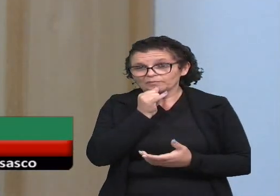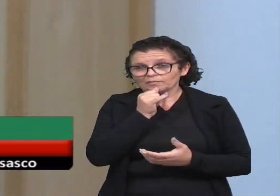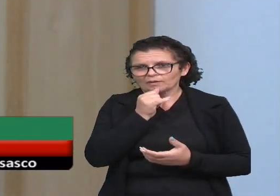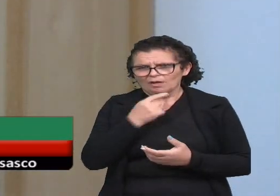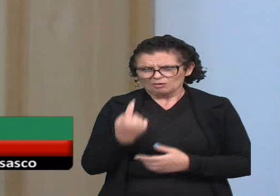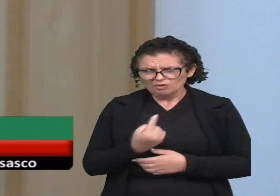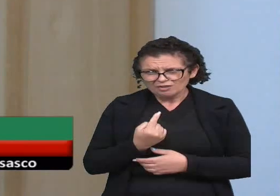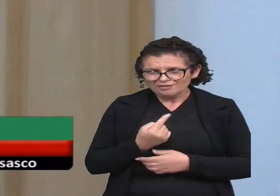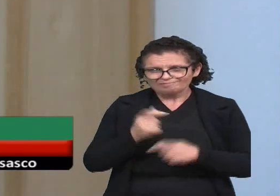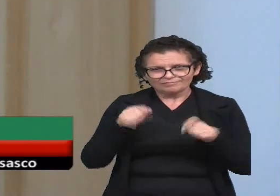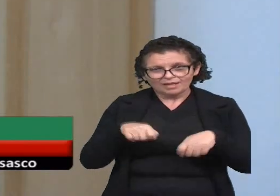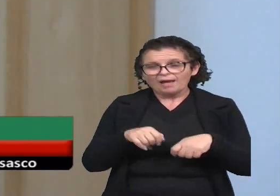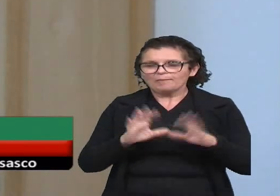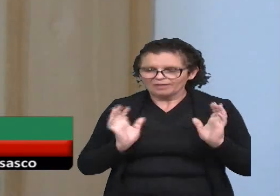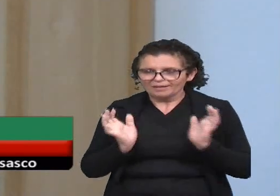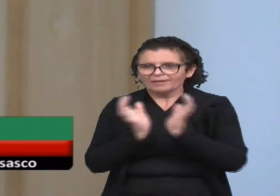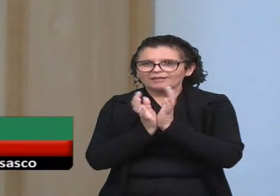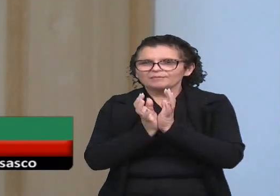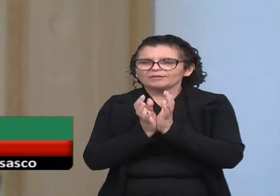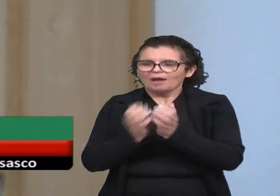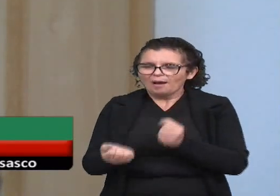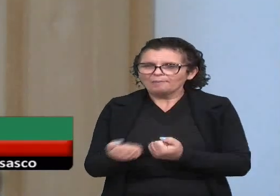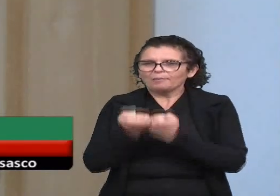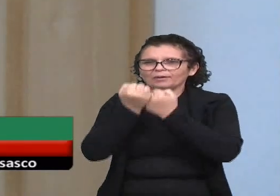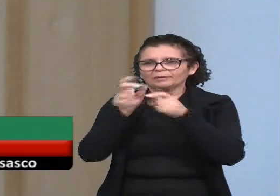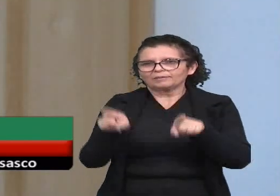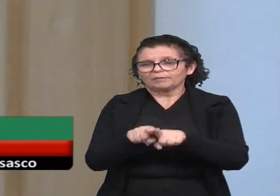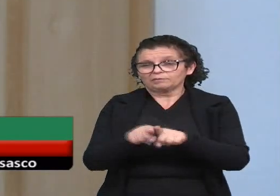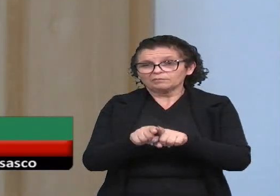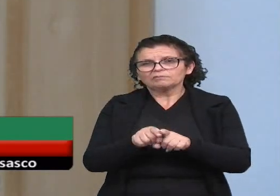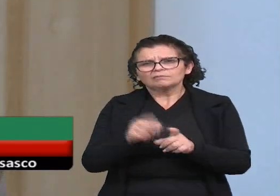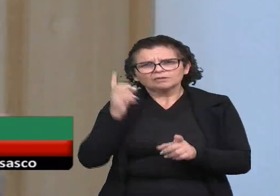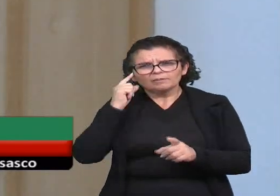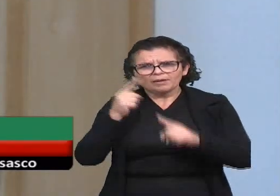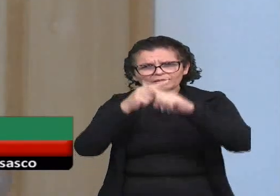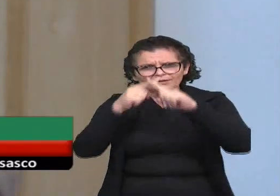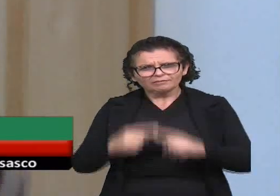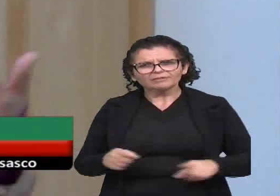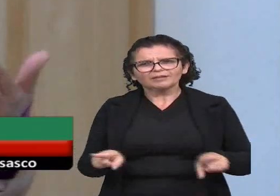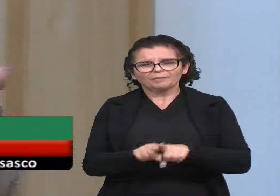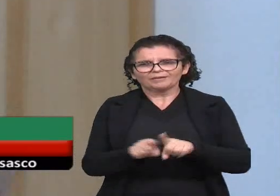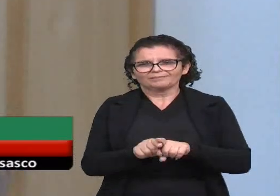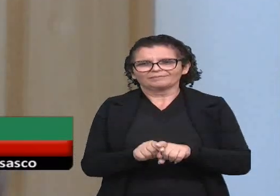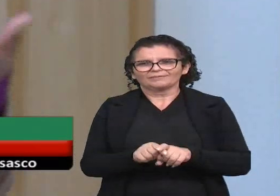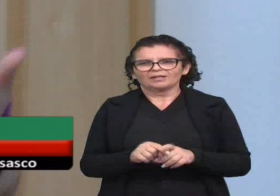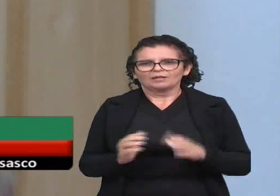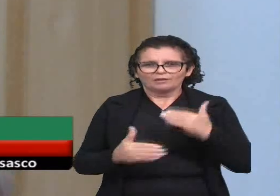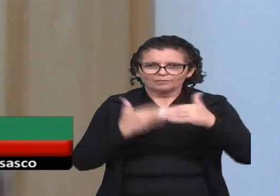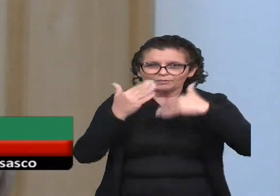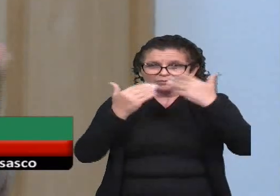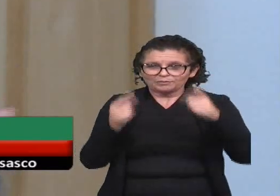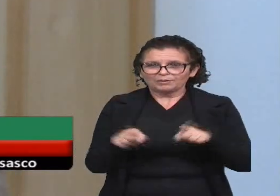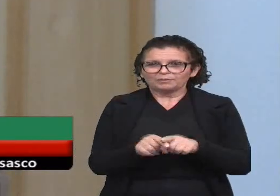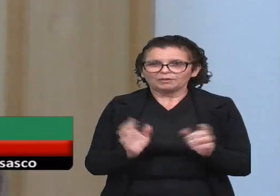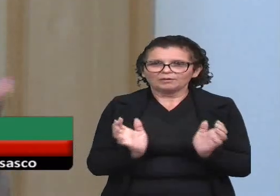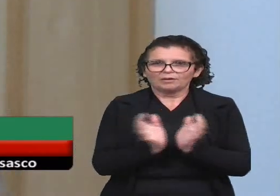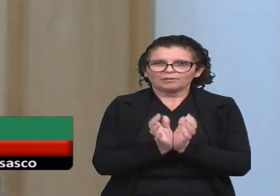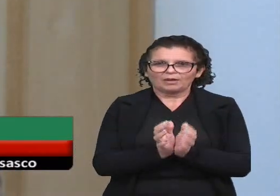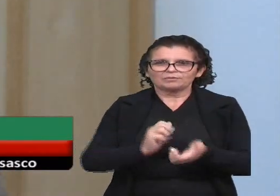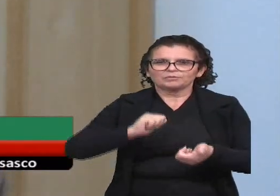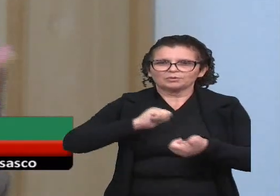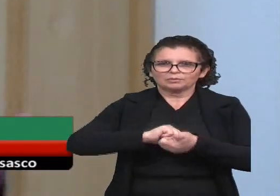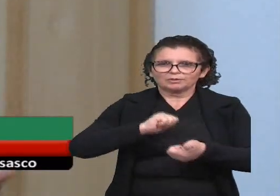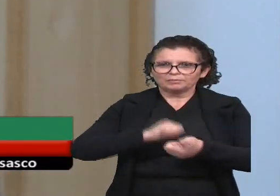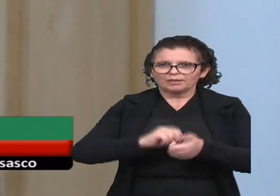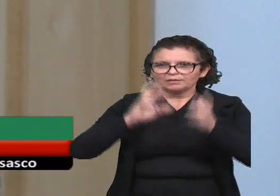sozinho. Então, eu tenho certeza que esse novo desafio também está condicionado a uma equipe de